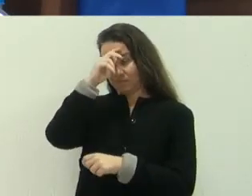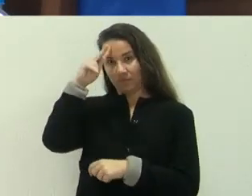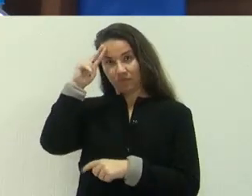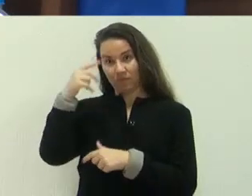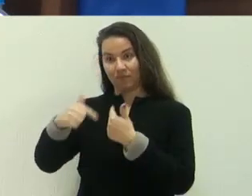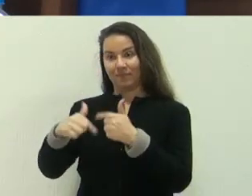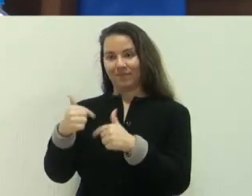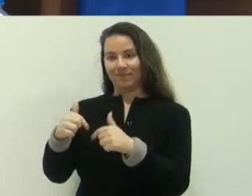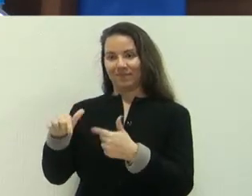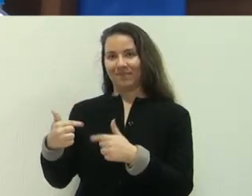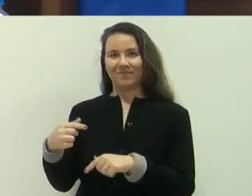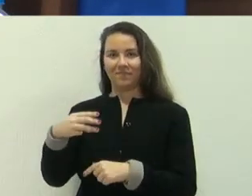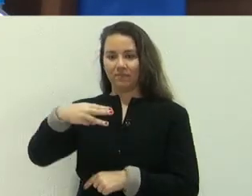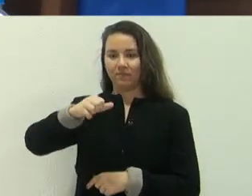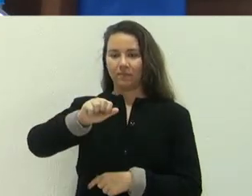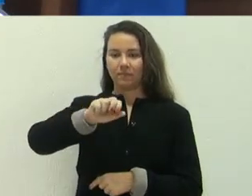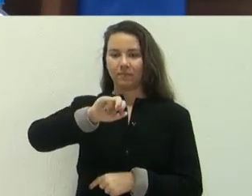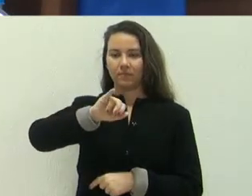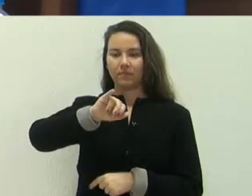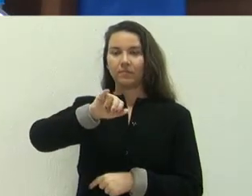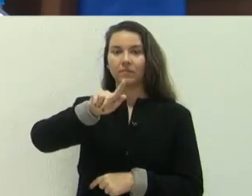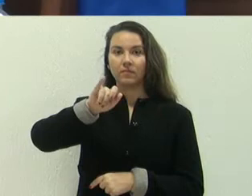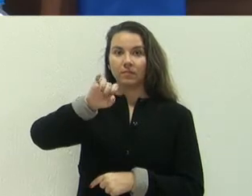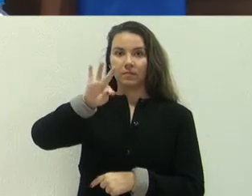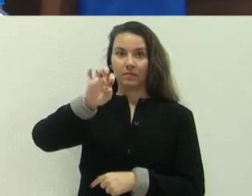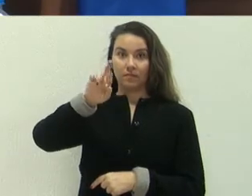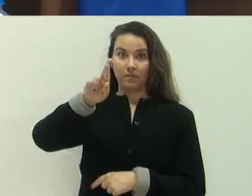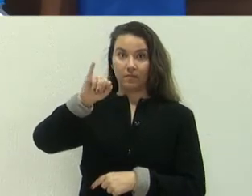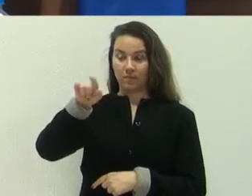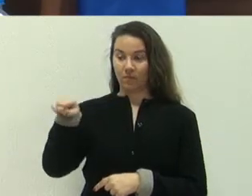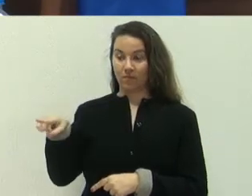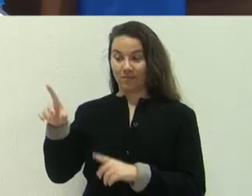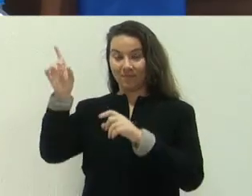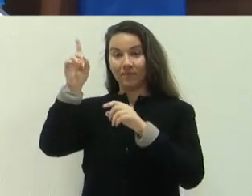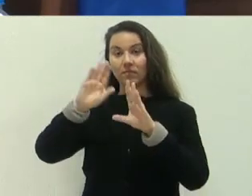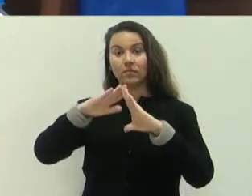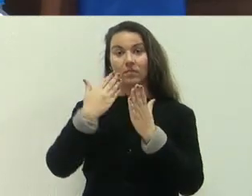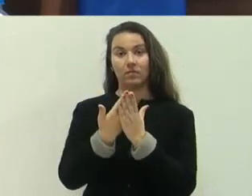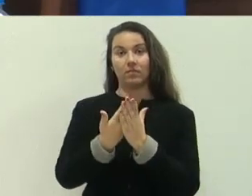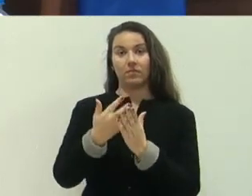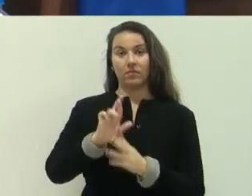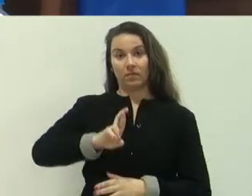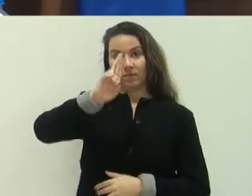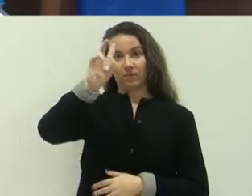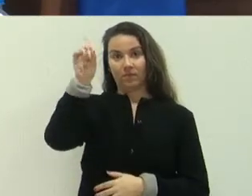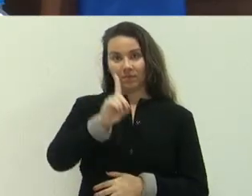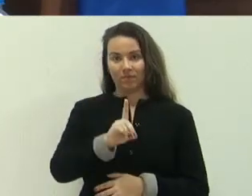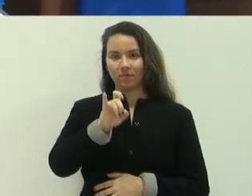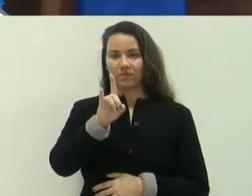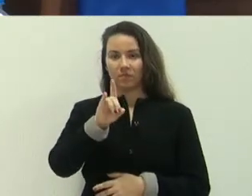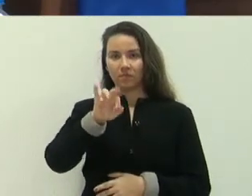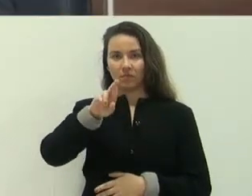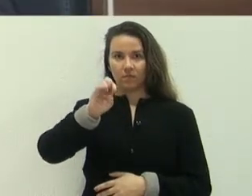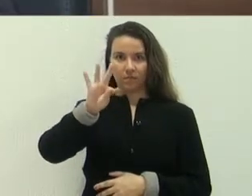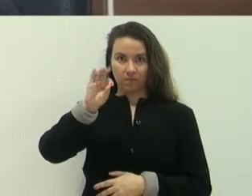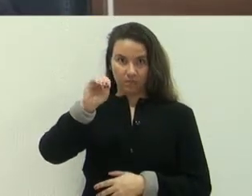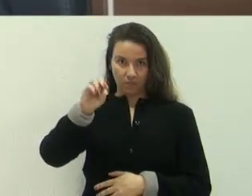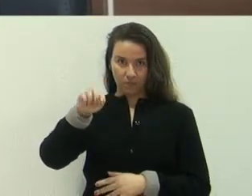magistério para exercer a função de diretor escolar na rede municipal de ensino de